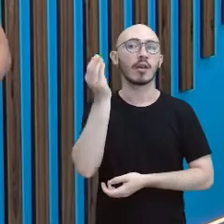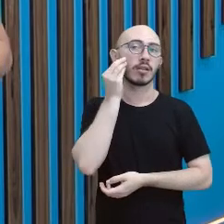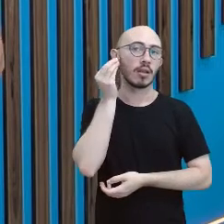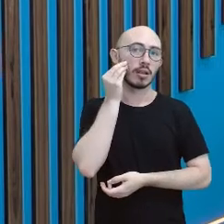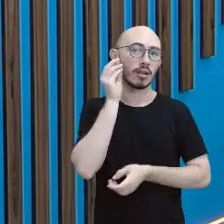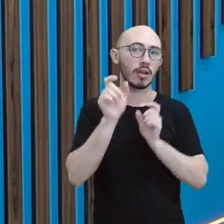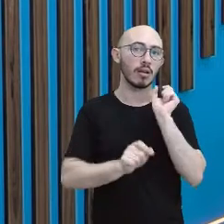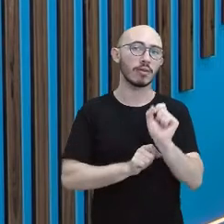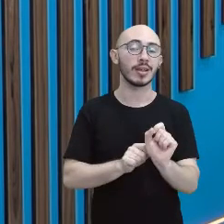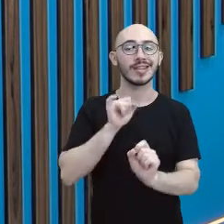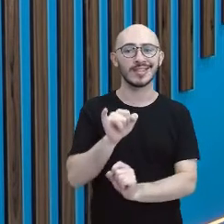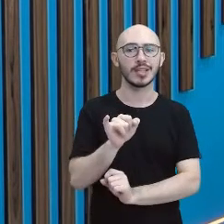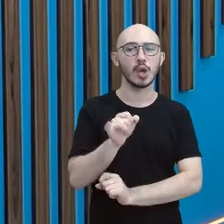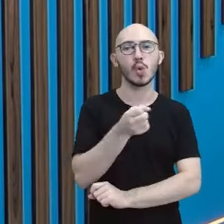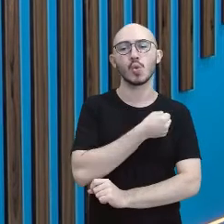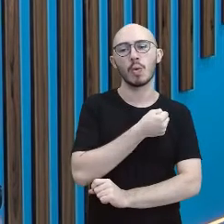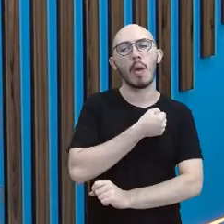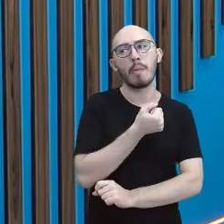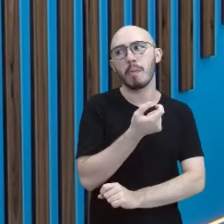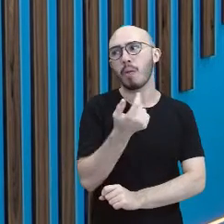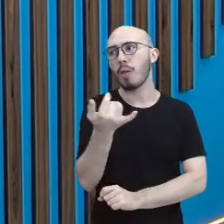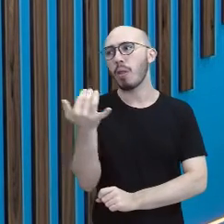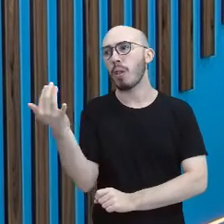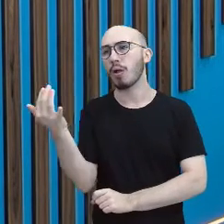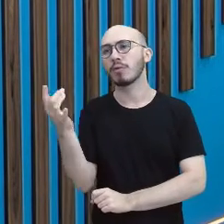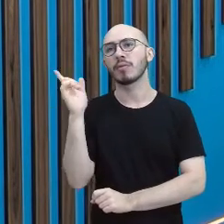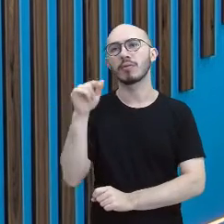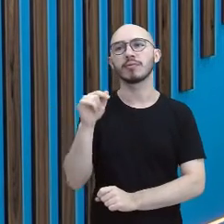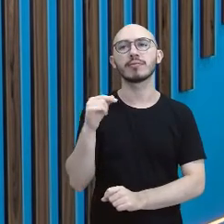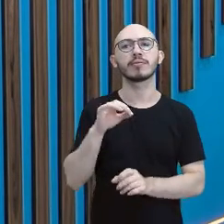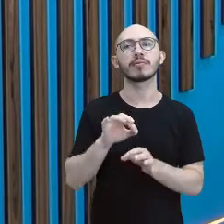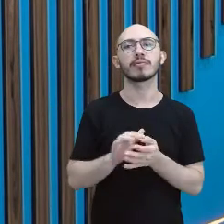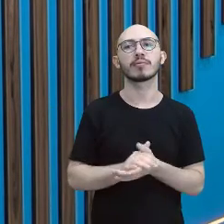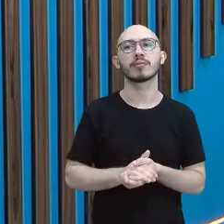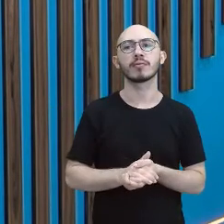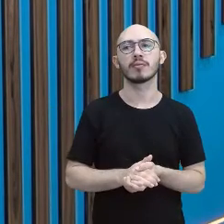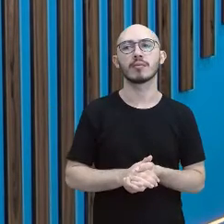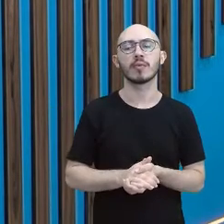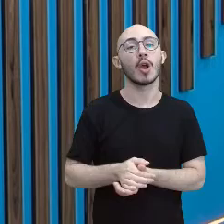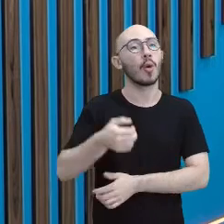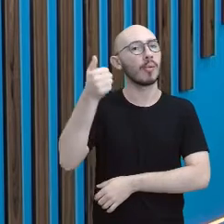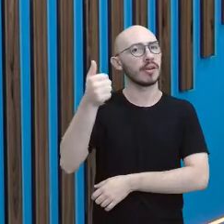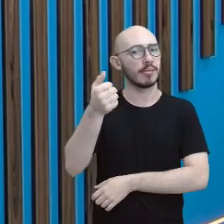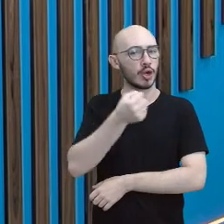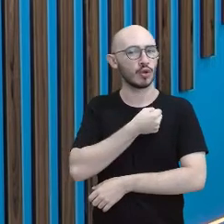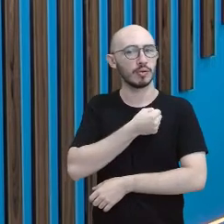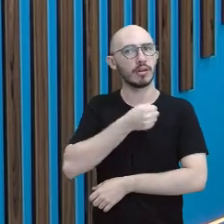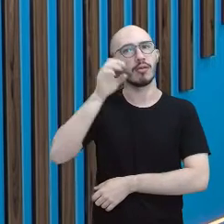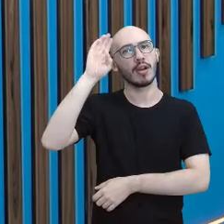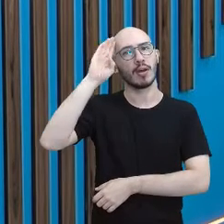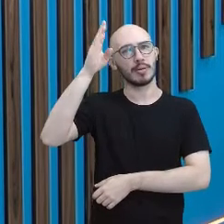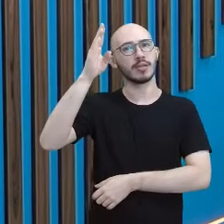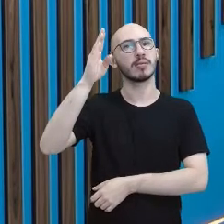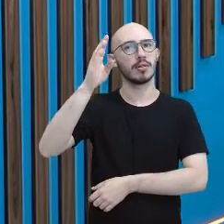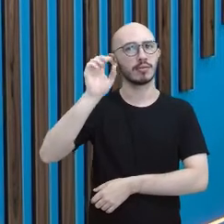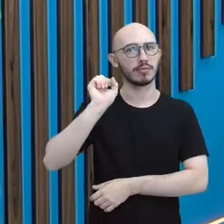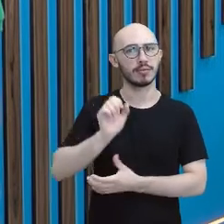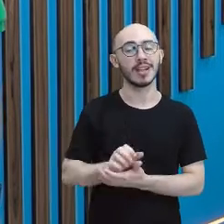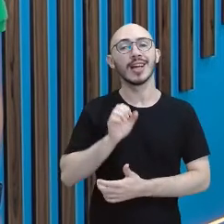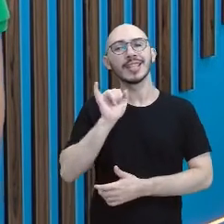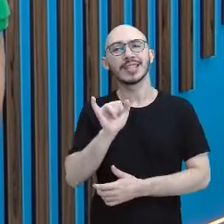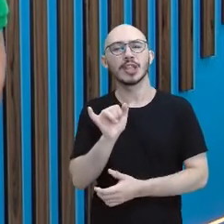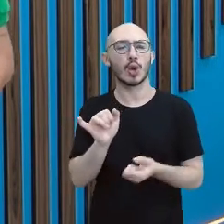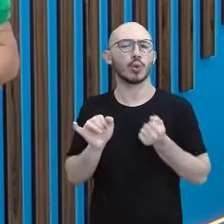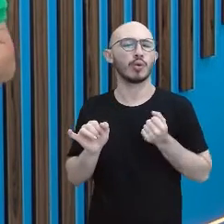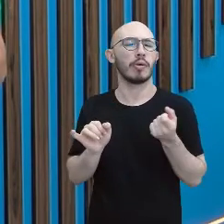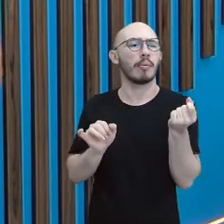fazer quando o número é muito grande é simplesmente, como relembrando, né? Ou seja, destacar esse primeiro número. Que número é esse? E com o número